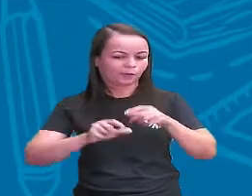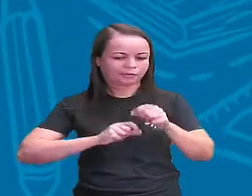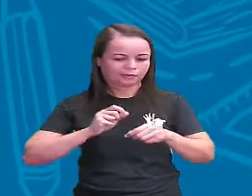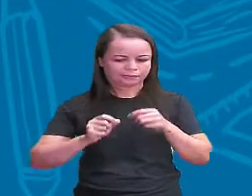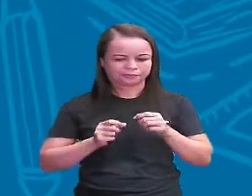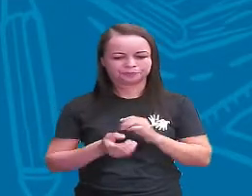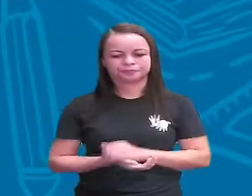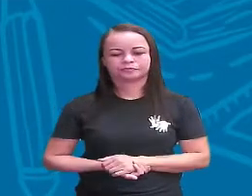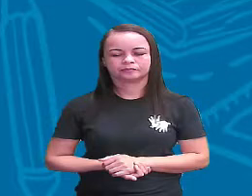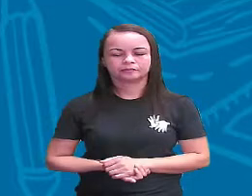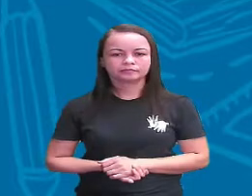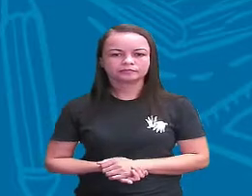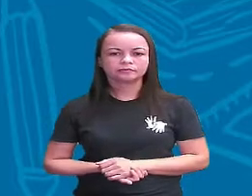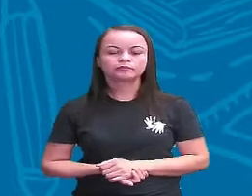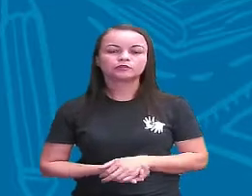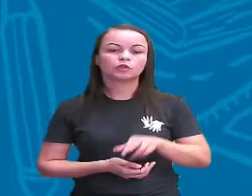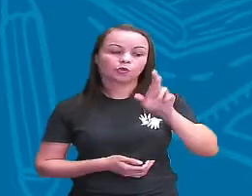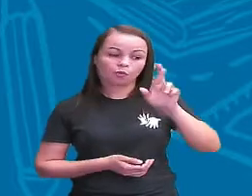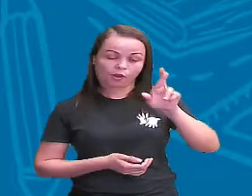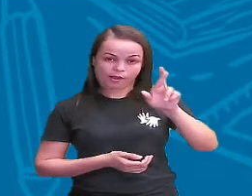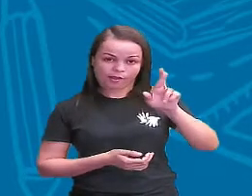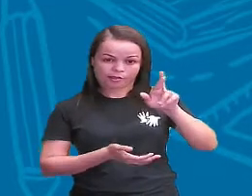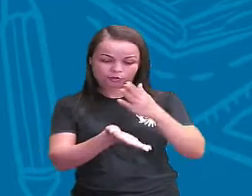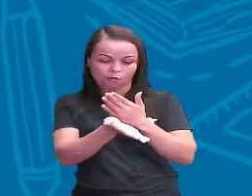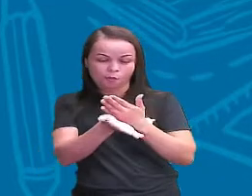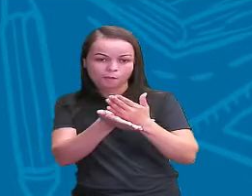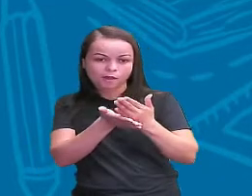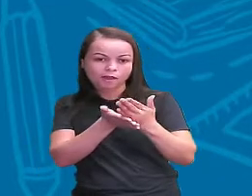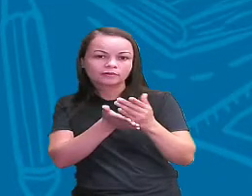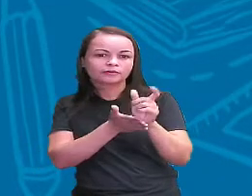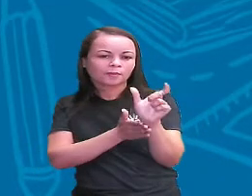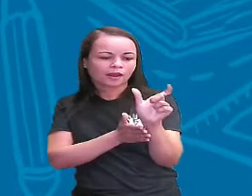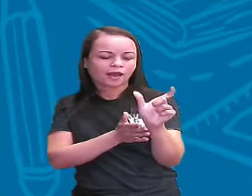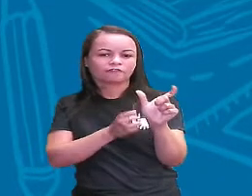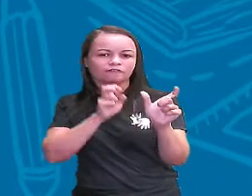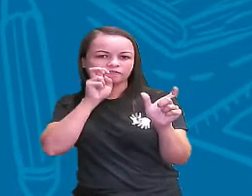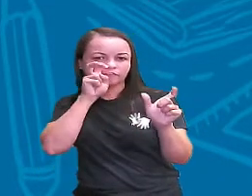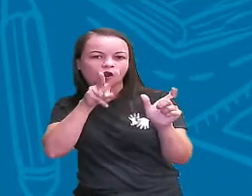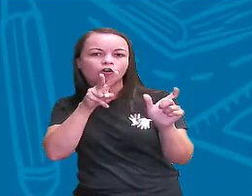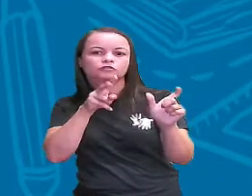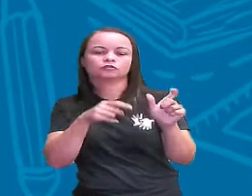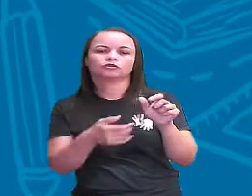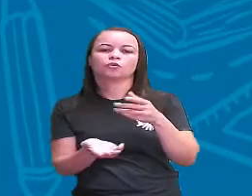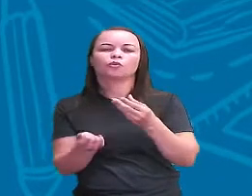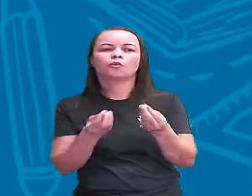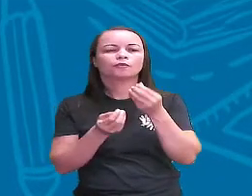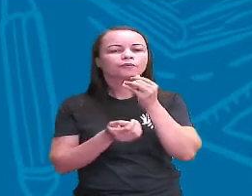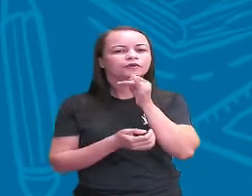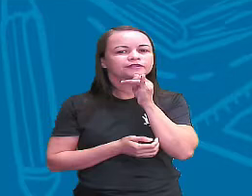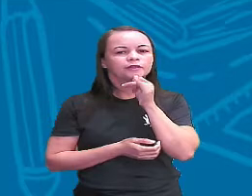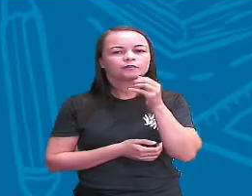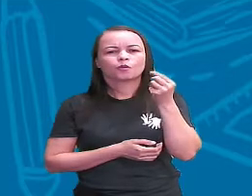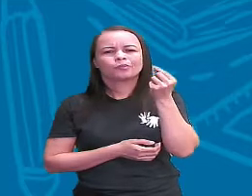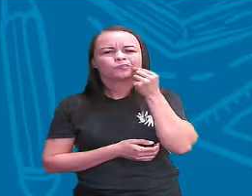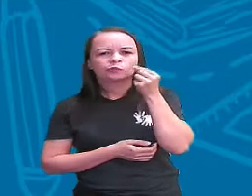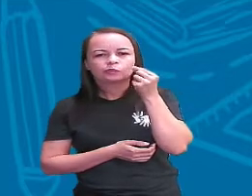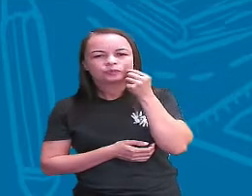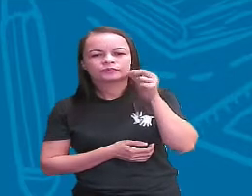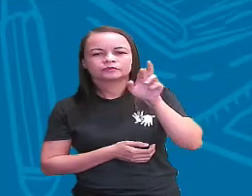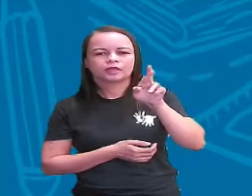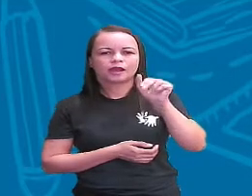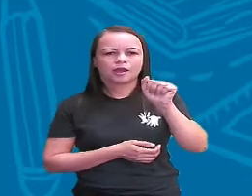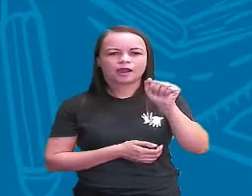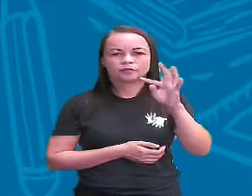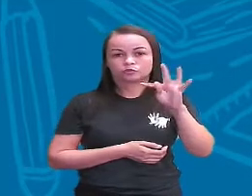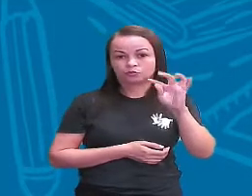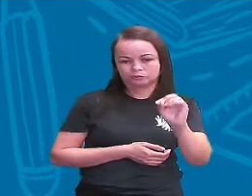regra diz que o R no início da palavra, ele tem o som forte, como rato e rua. Já